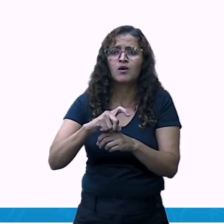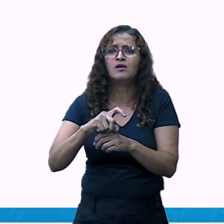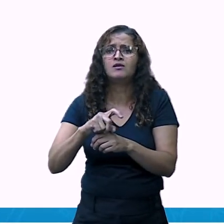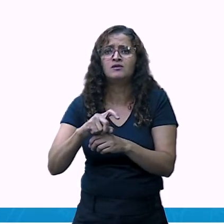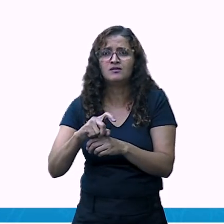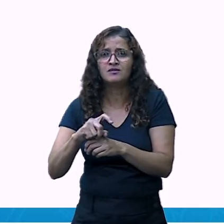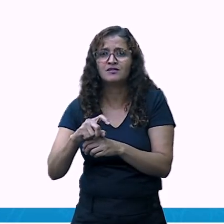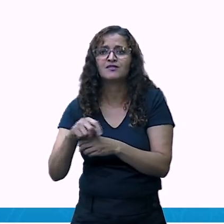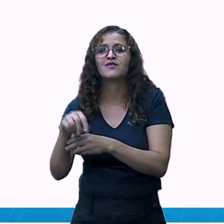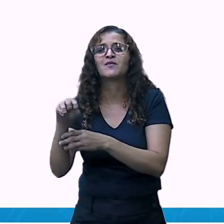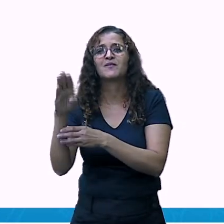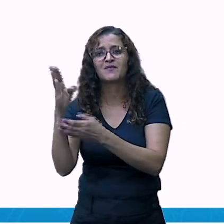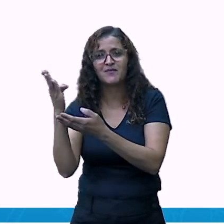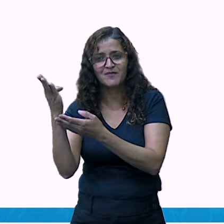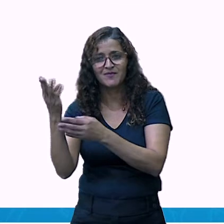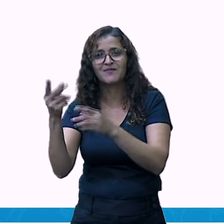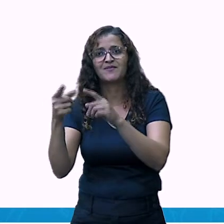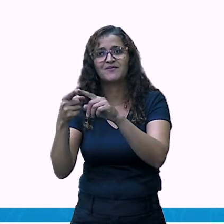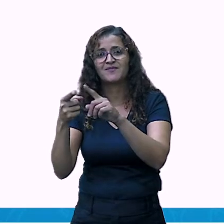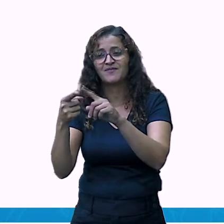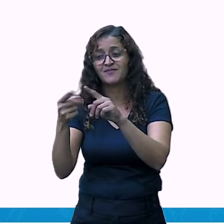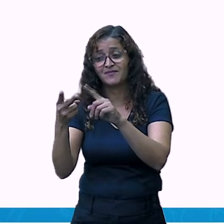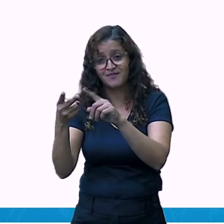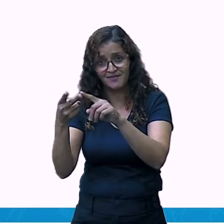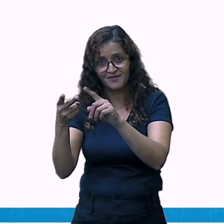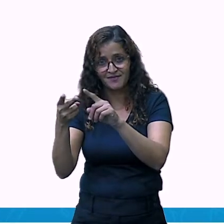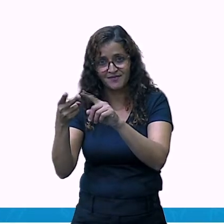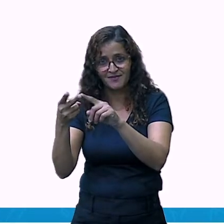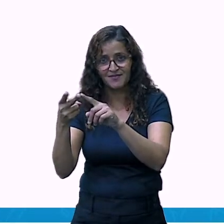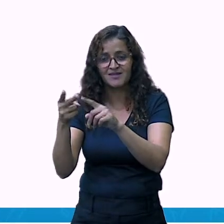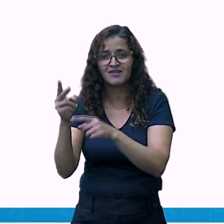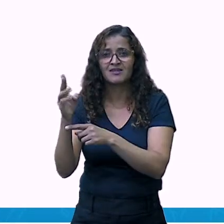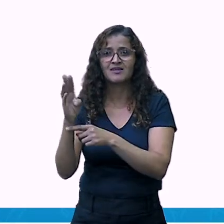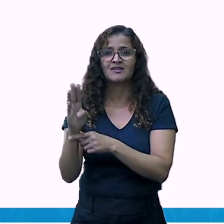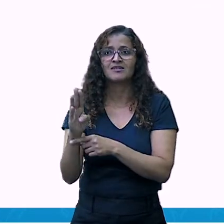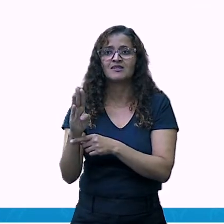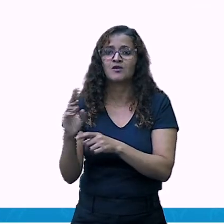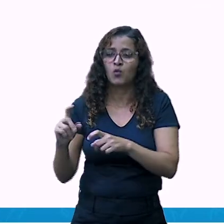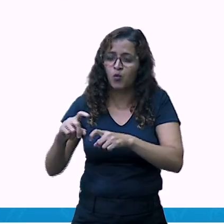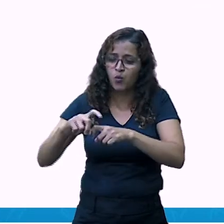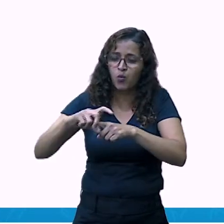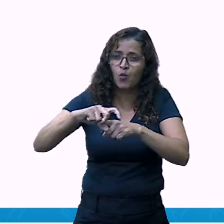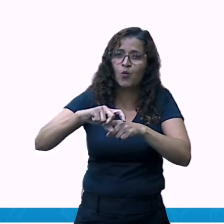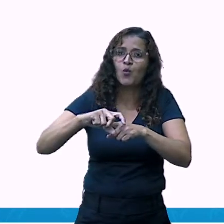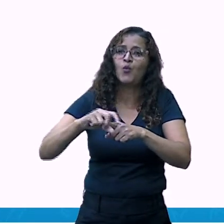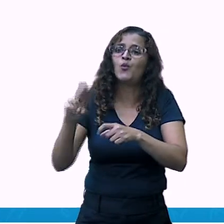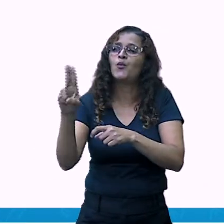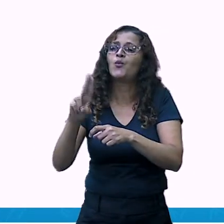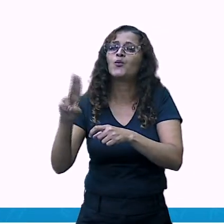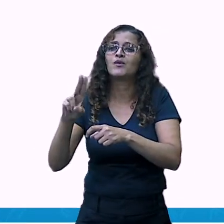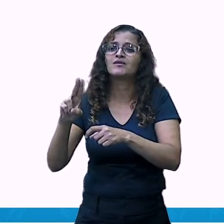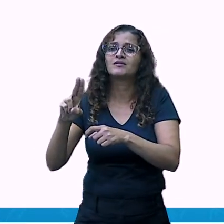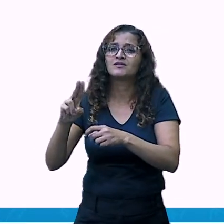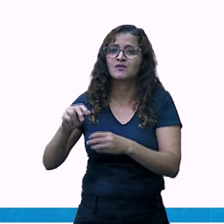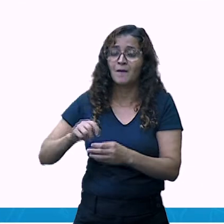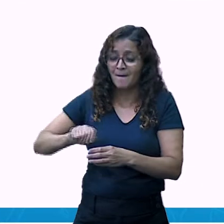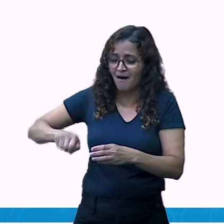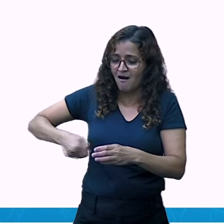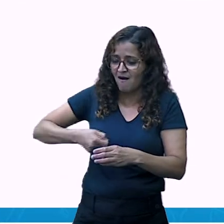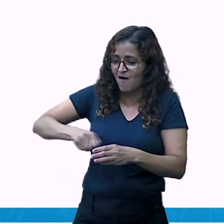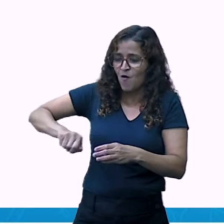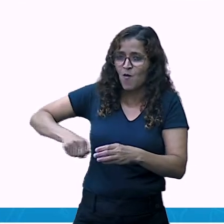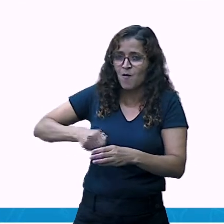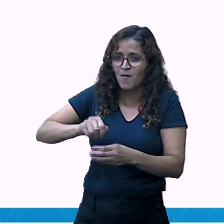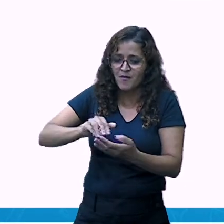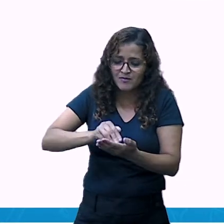de iogurtes. Então, nós falamos aqui, então, das bactérias conhecidas como lactobacilos.